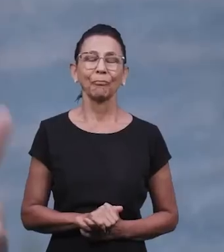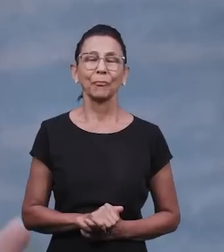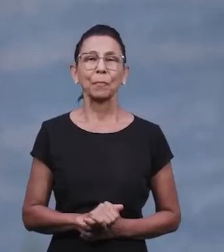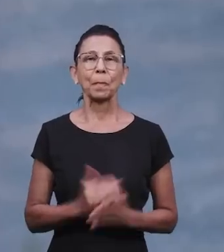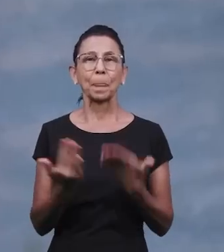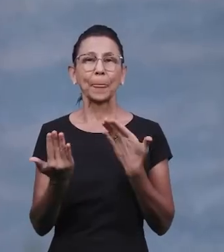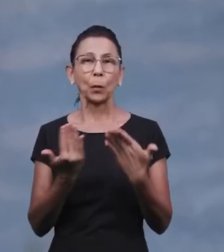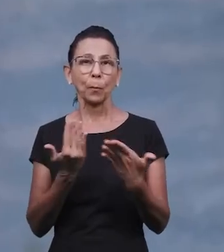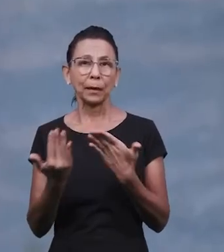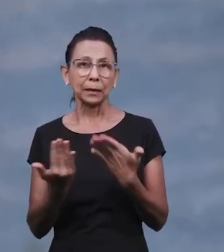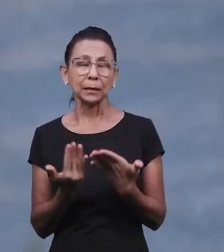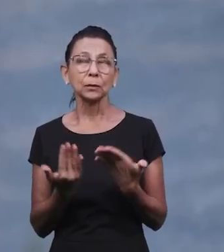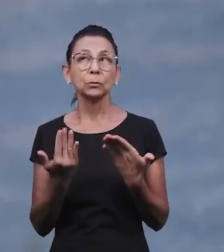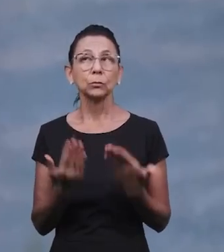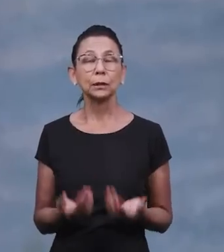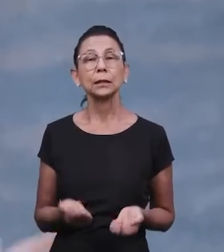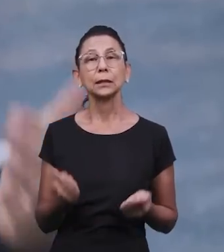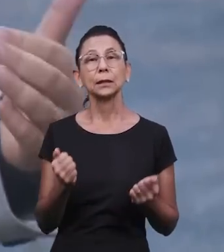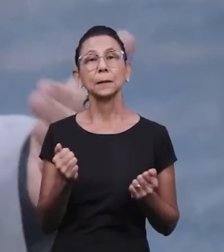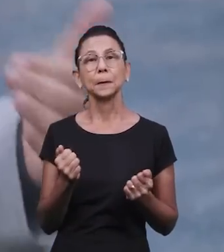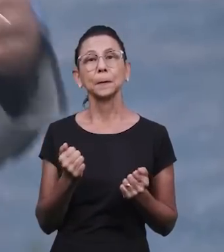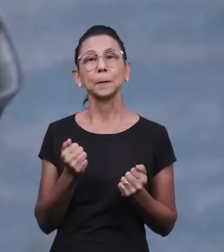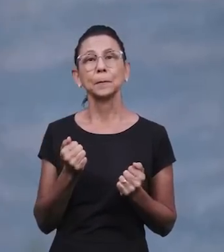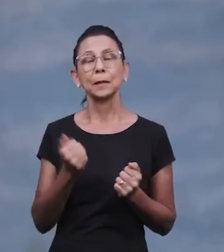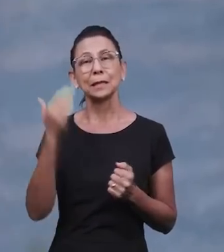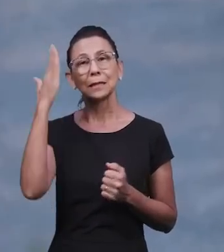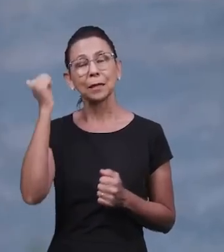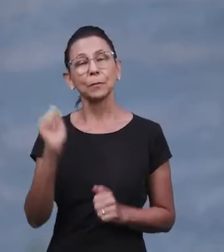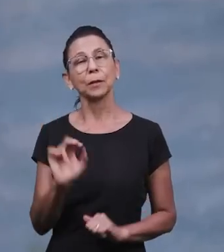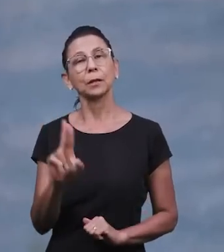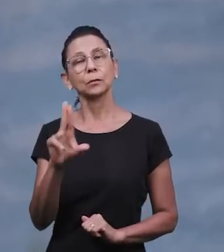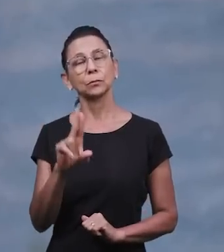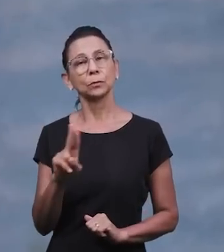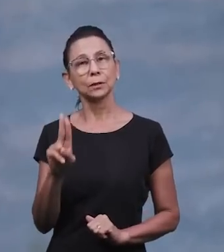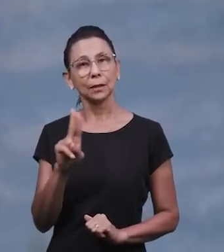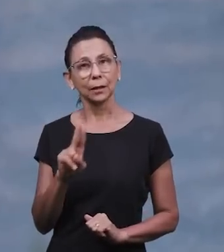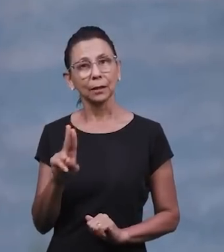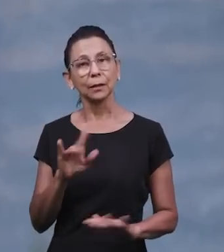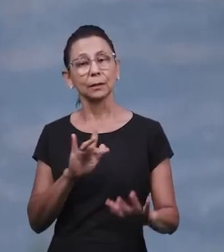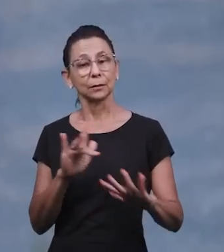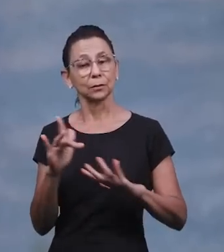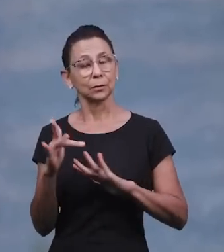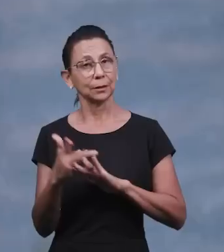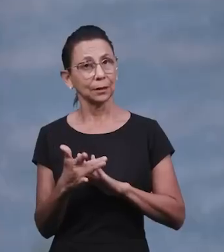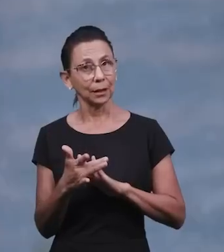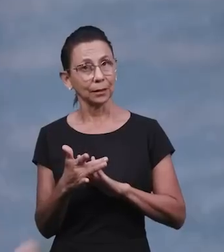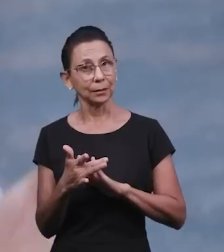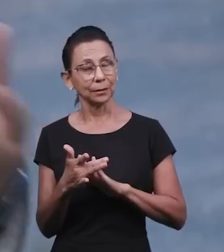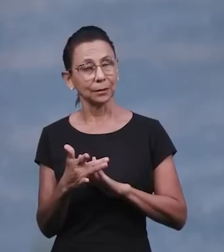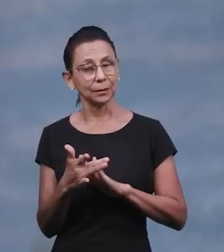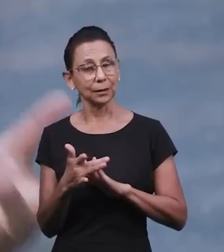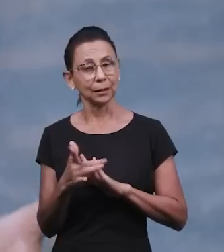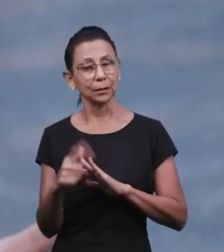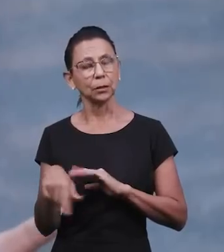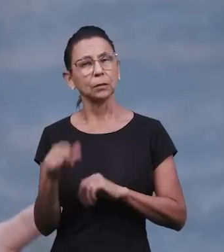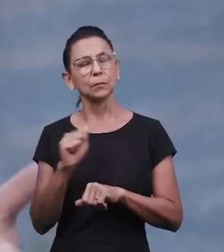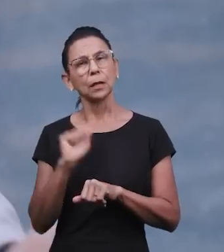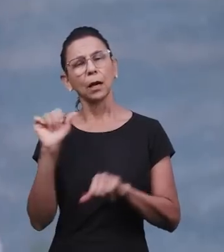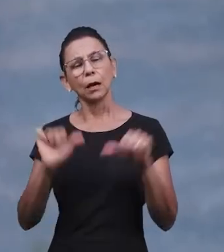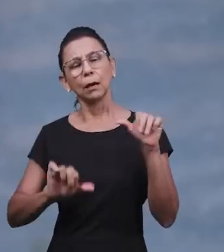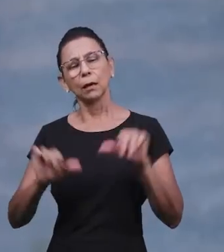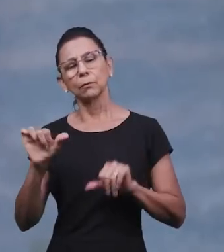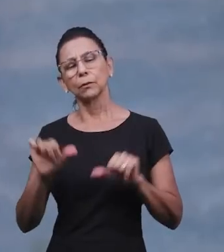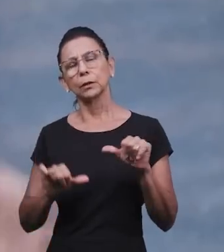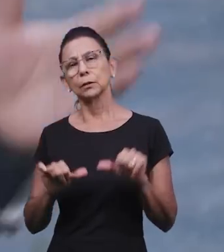importante esse entendimento, porque é isso que nós, enquanto servos, devemos parar e analisar. E não existe uma